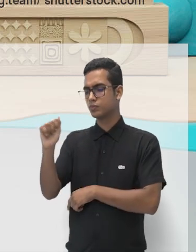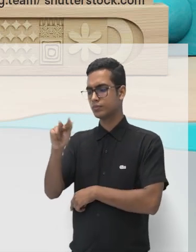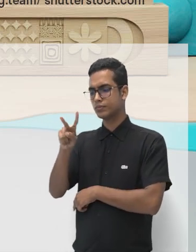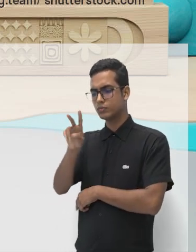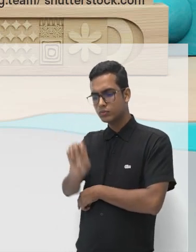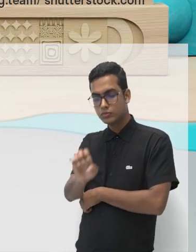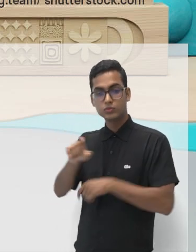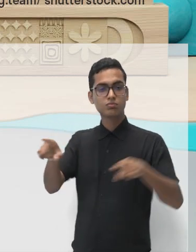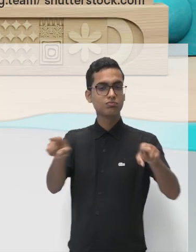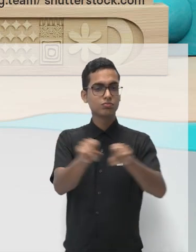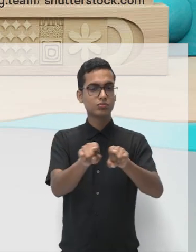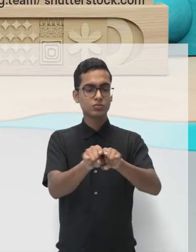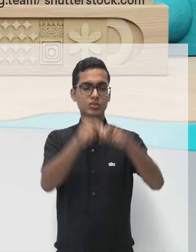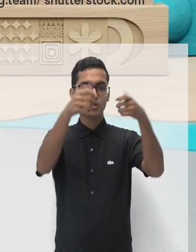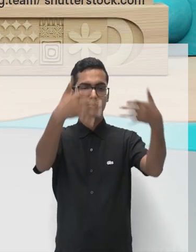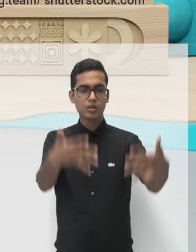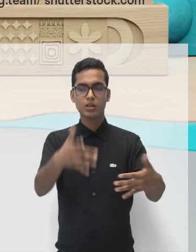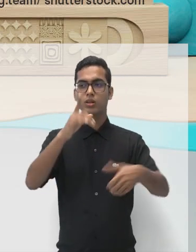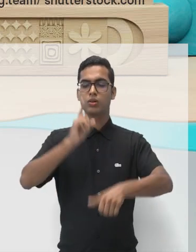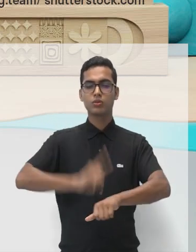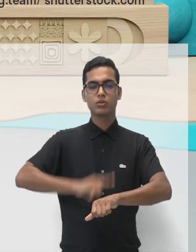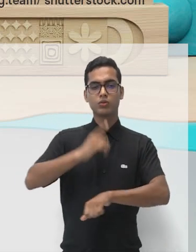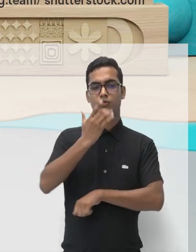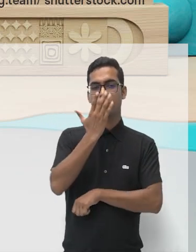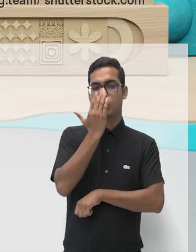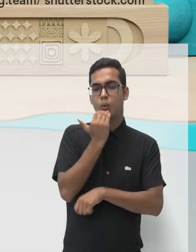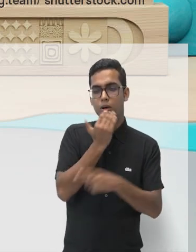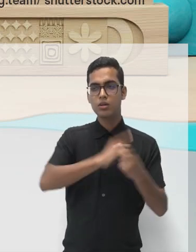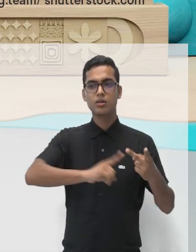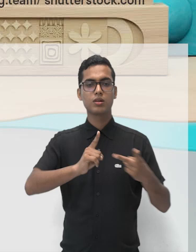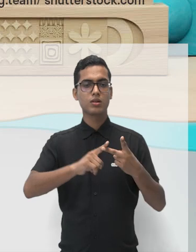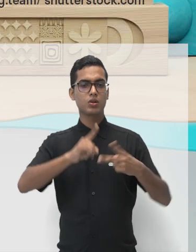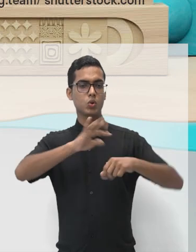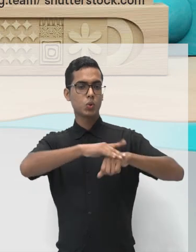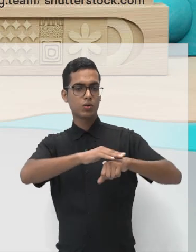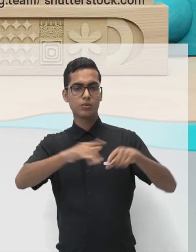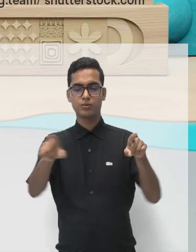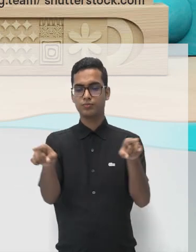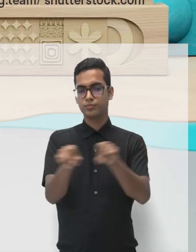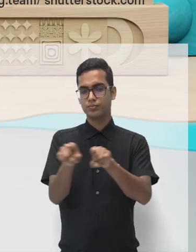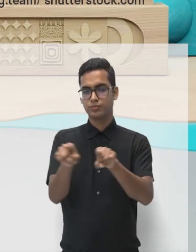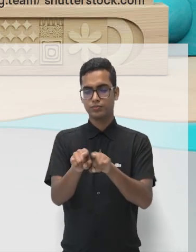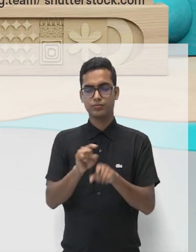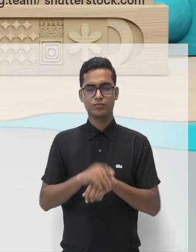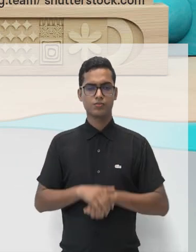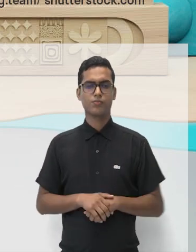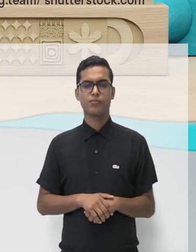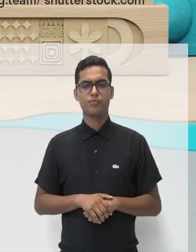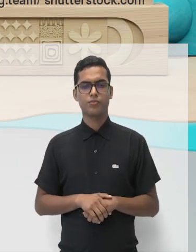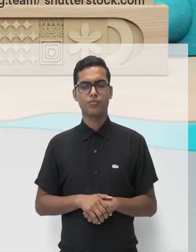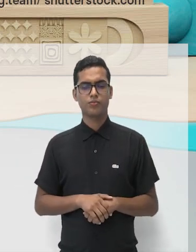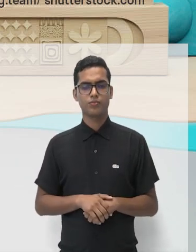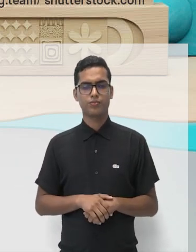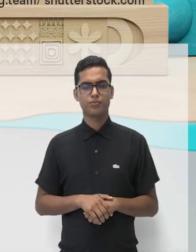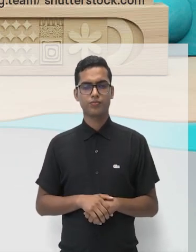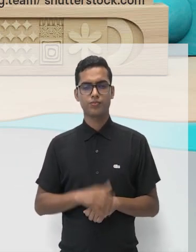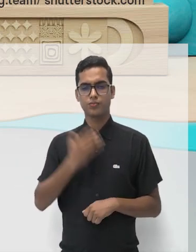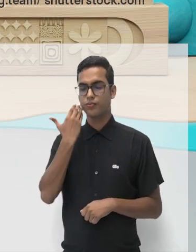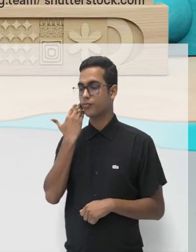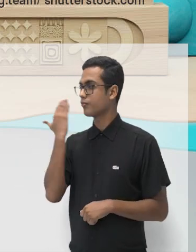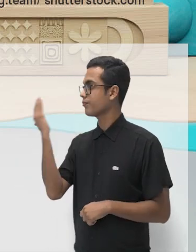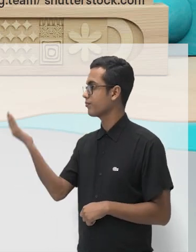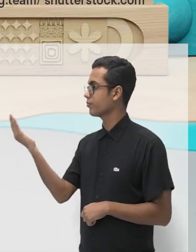para falar das refeições, para falar de doenças também. Tá? Então, quando eu digo I have lunch at 12 p.m., quer dizer